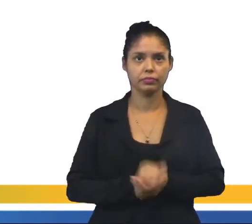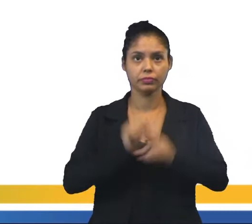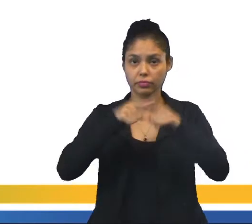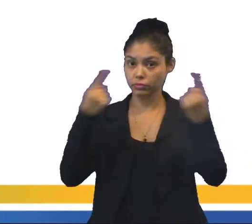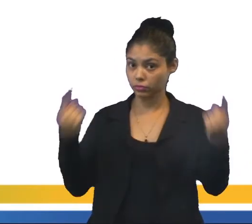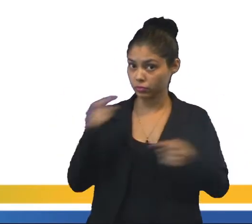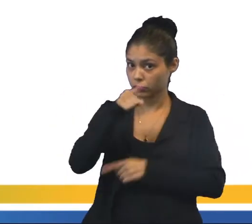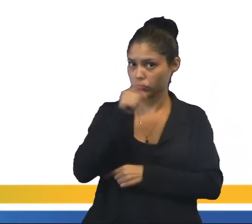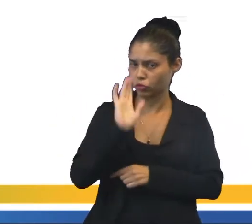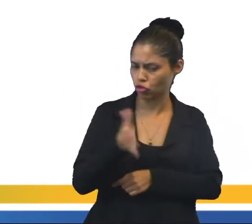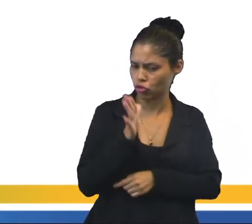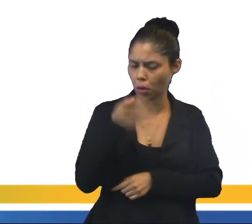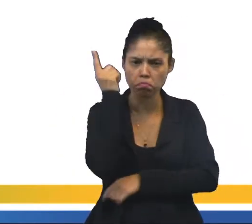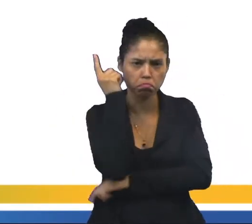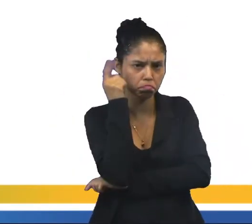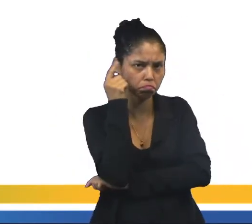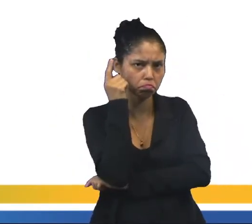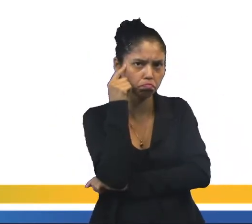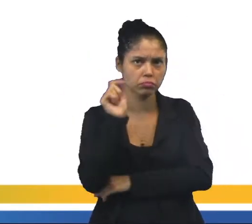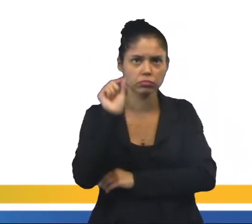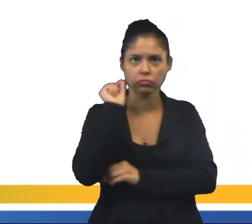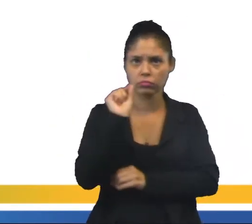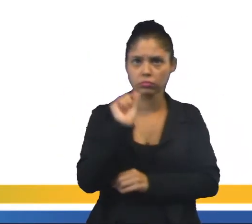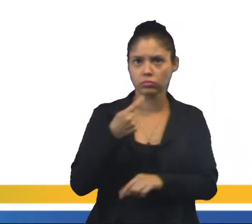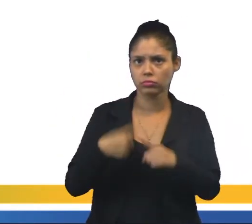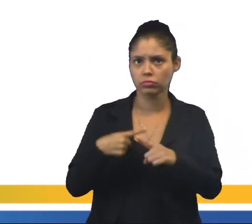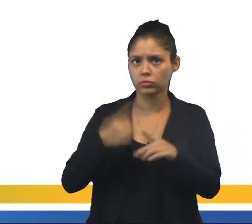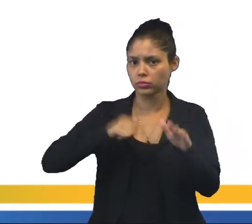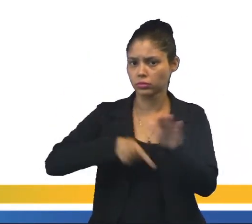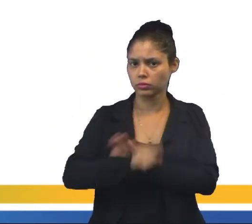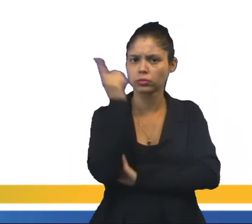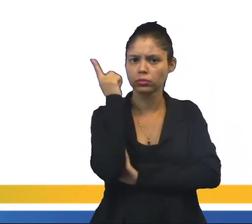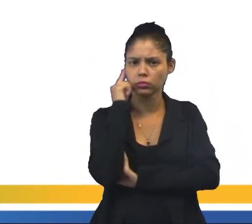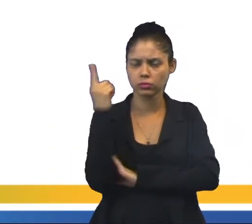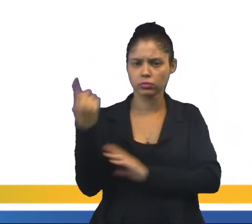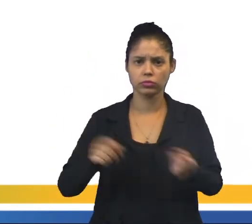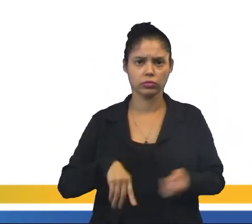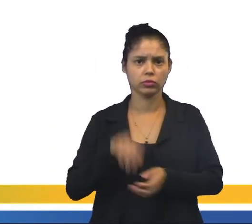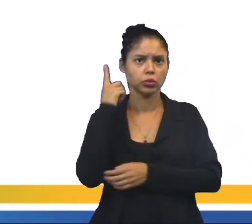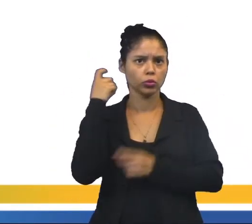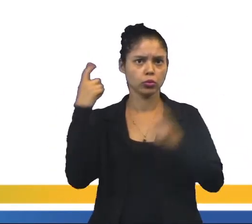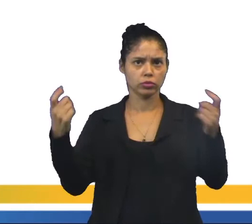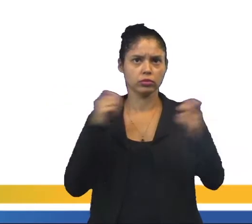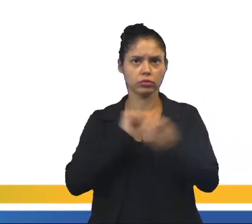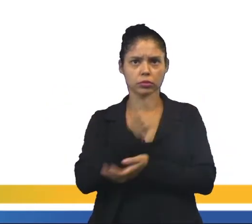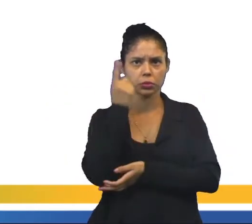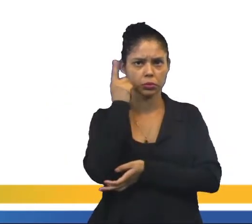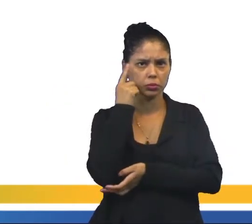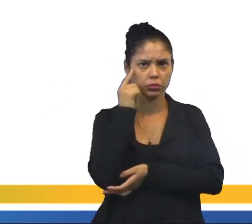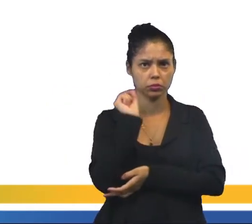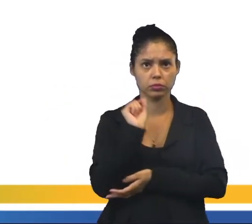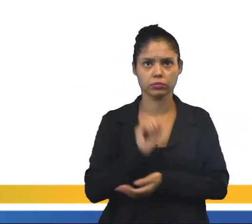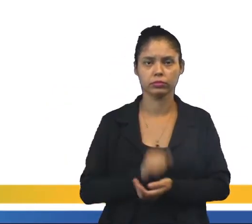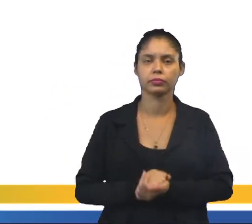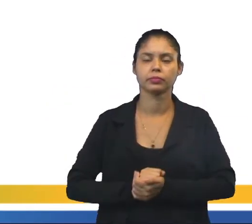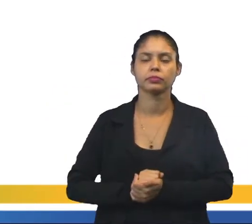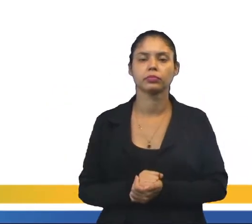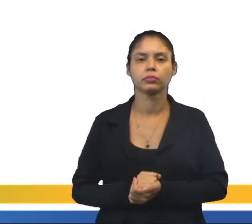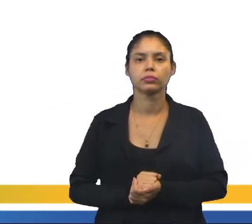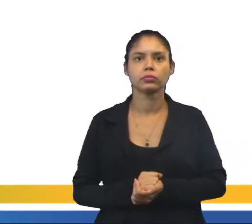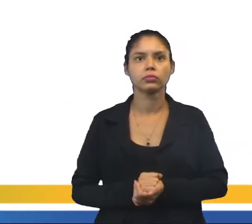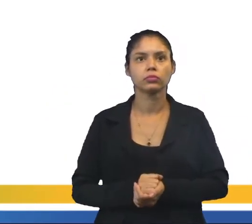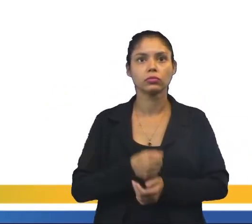Mas você já parou para pensar o que tem dentro do som? Vamos pensar a seguinte